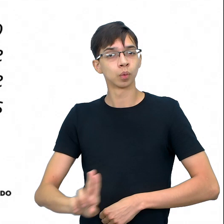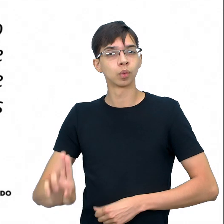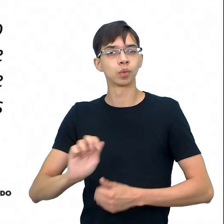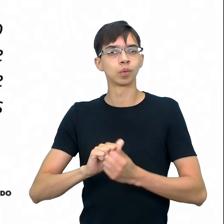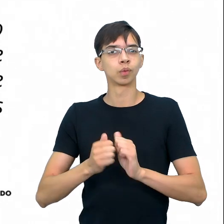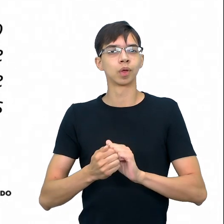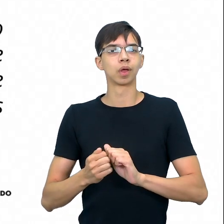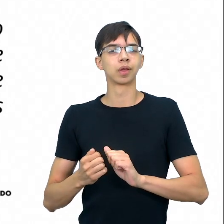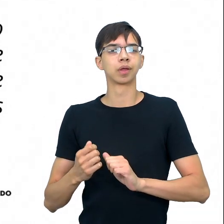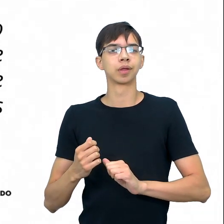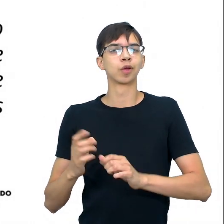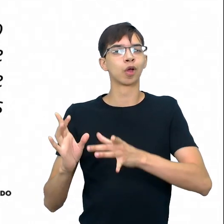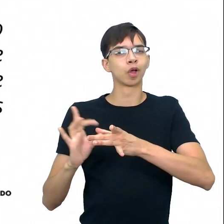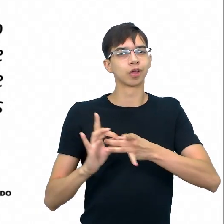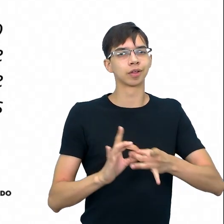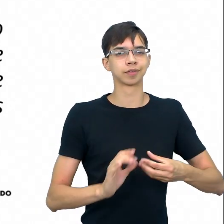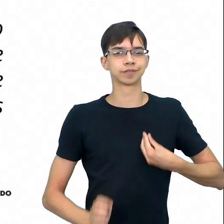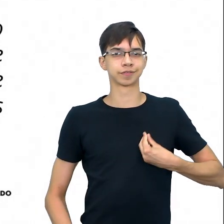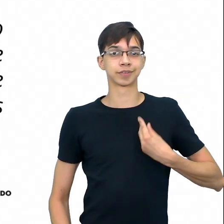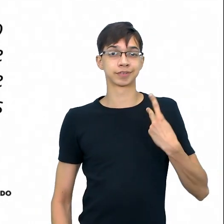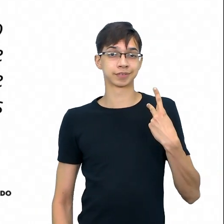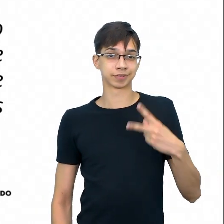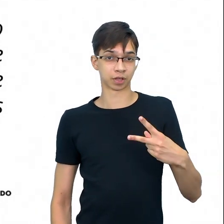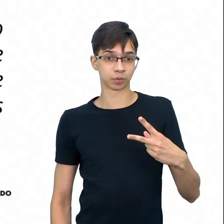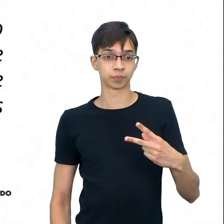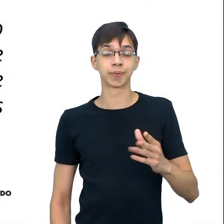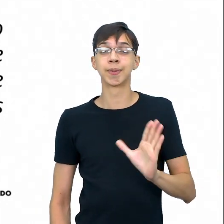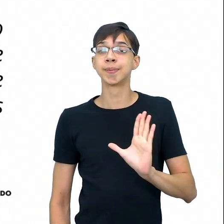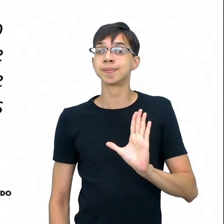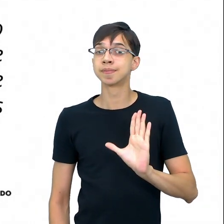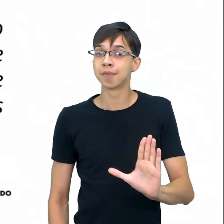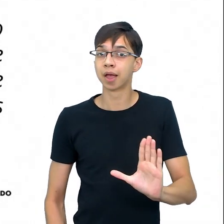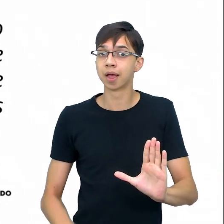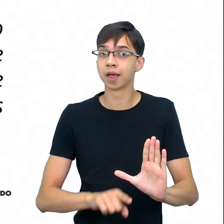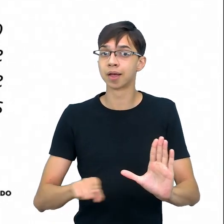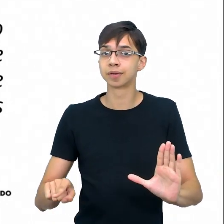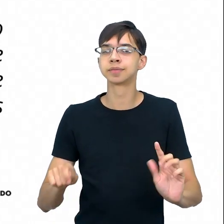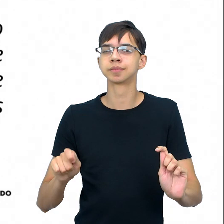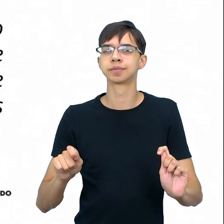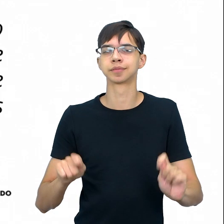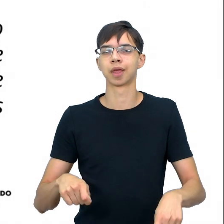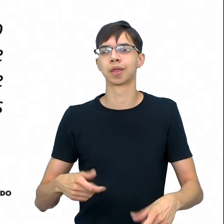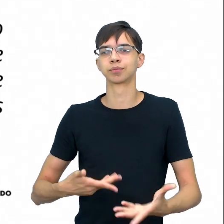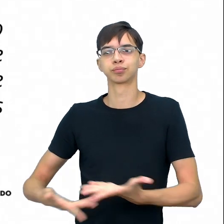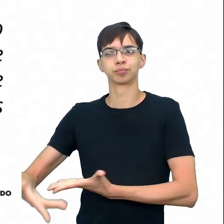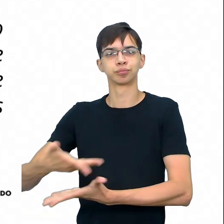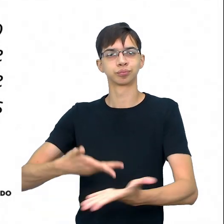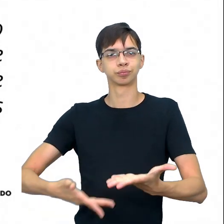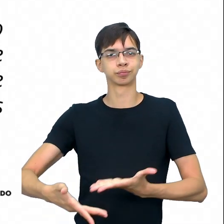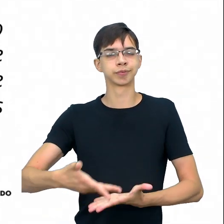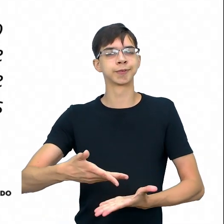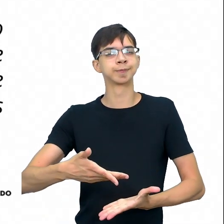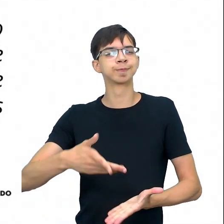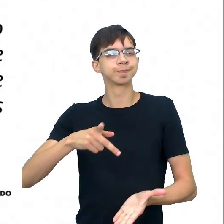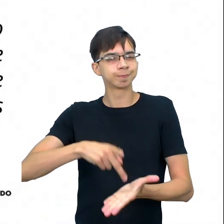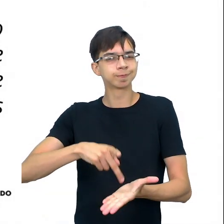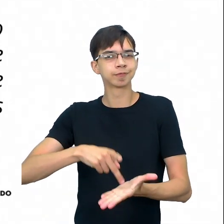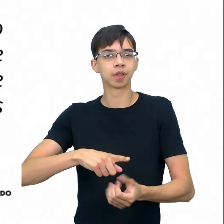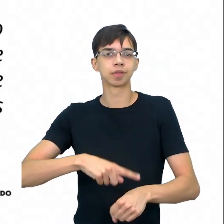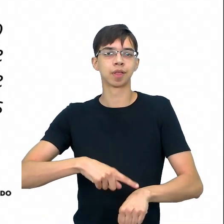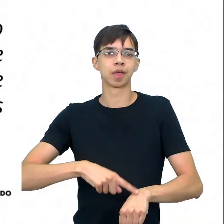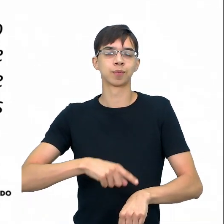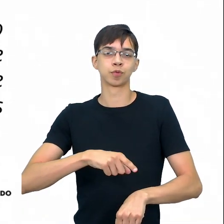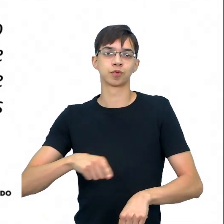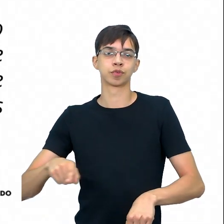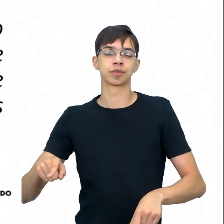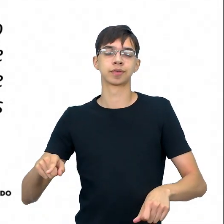vocês. Mas a ideia é que vocês planejem ações colaborativas, que de fato tenham momentos em que vocês possam conversar com os